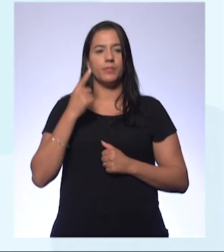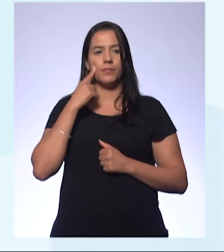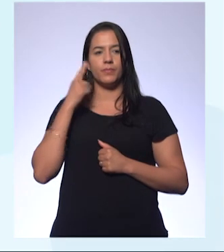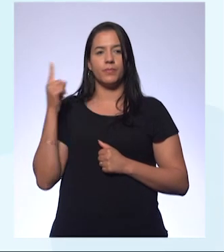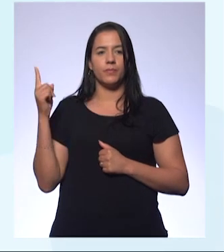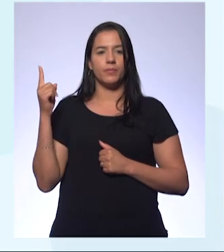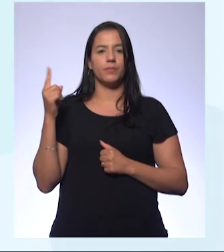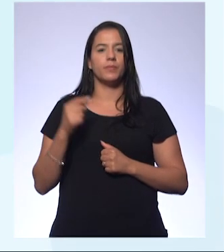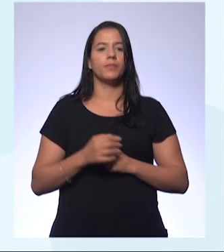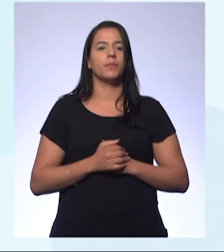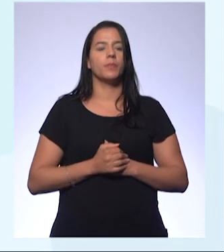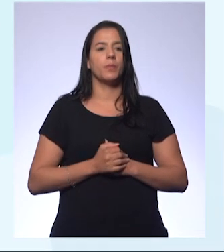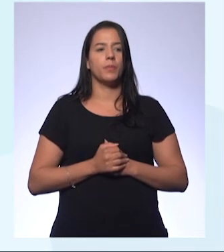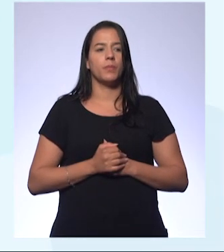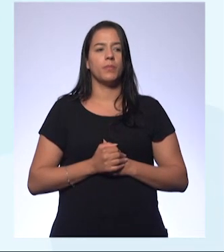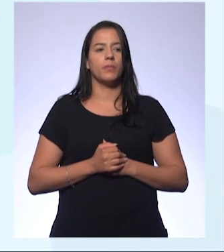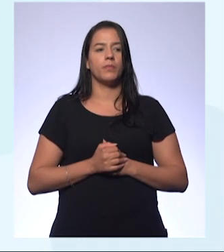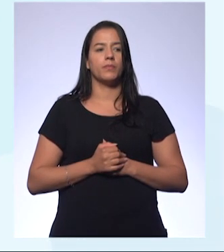No mesmo slide.